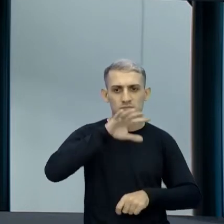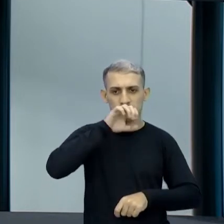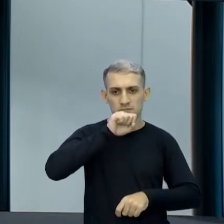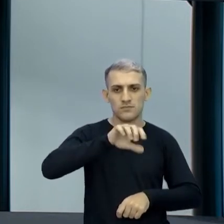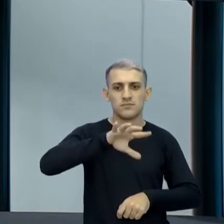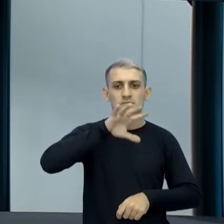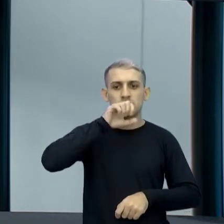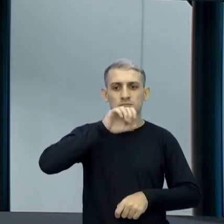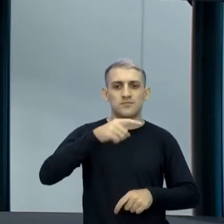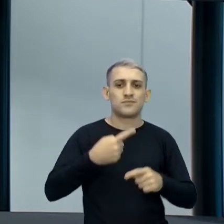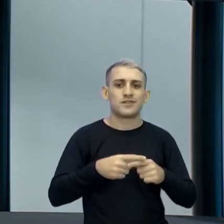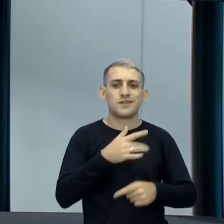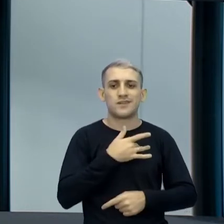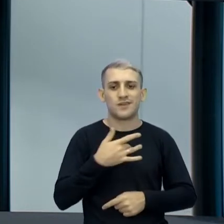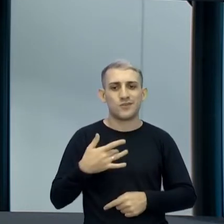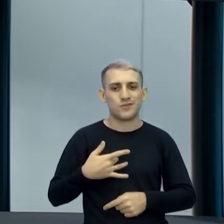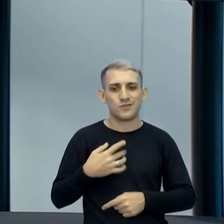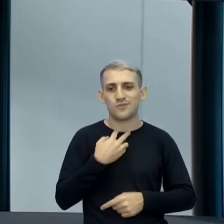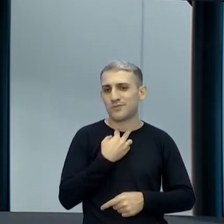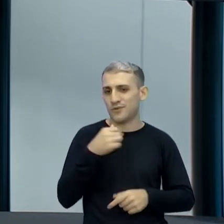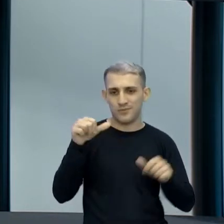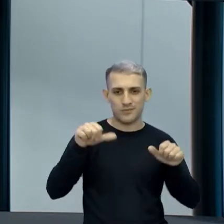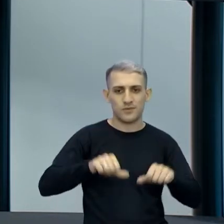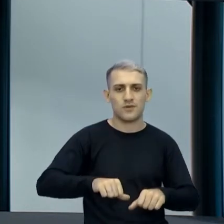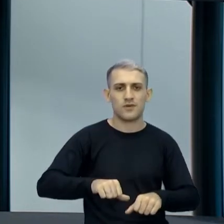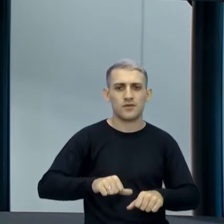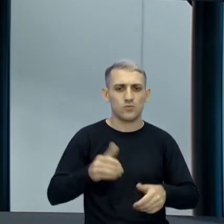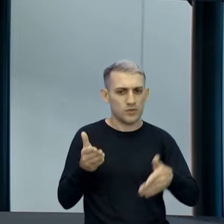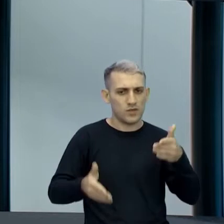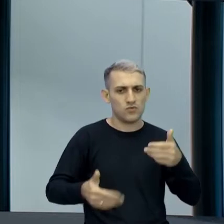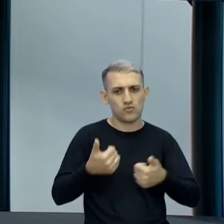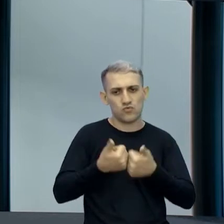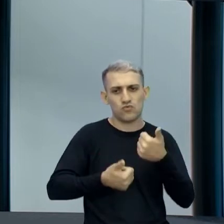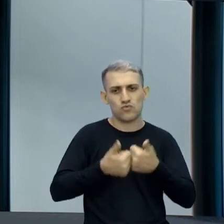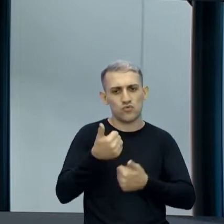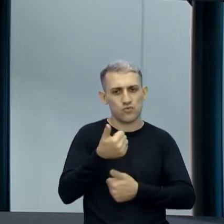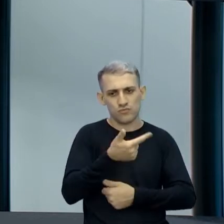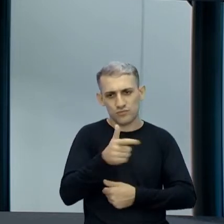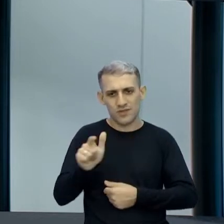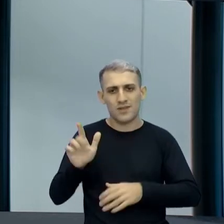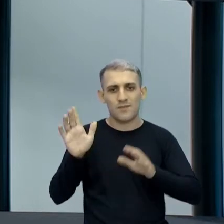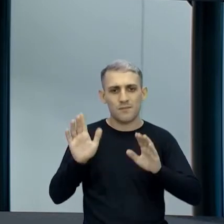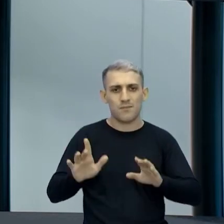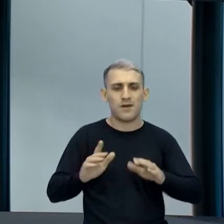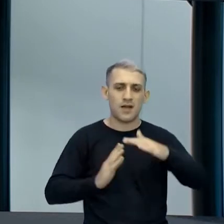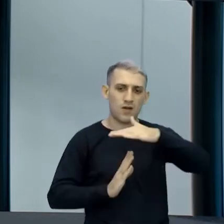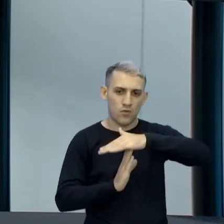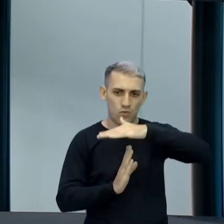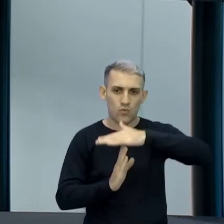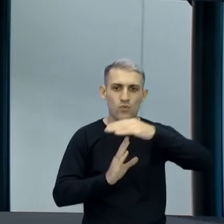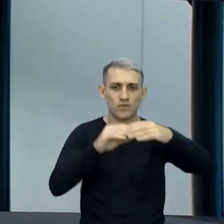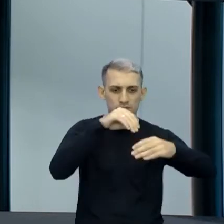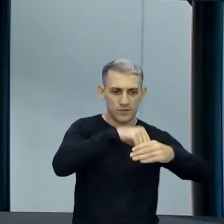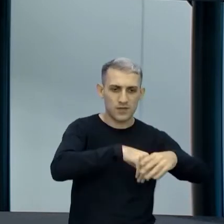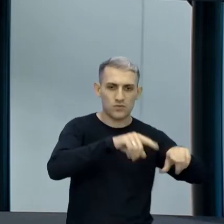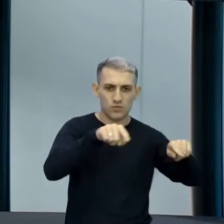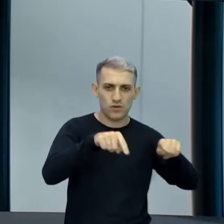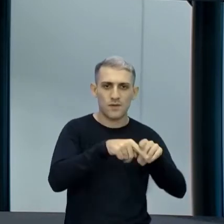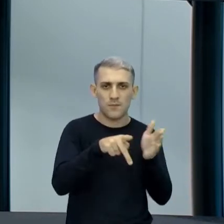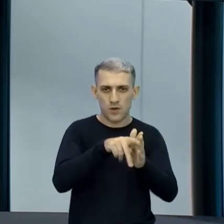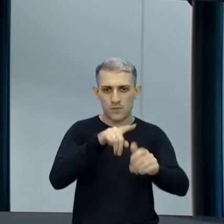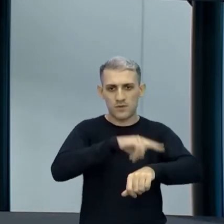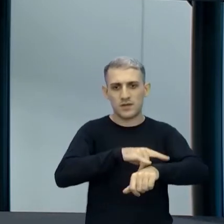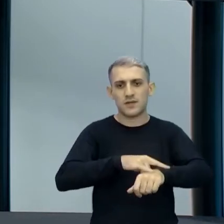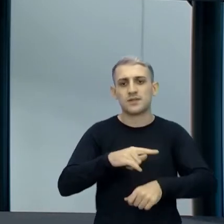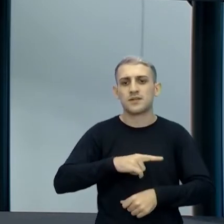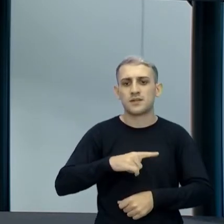para não passarem mal. Durante o jogo não, mas que eu perceba não, né? Mas dentro dos vestiários tem oxigênio para